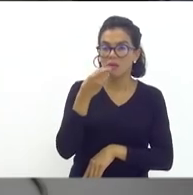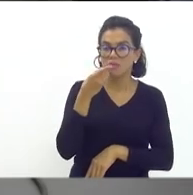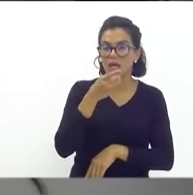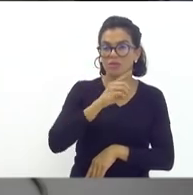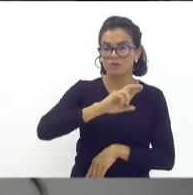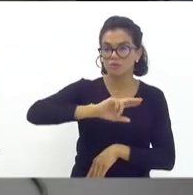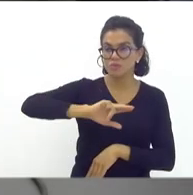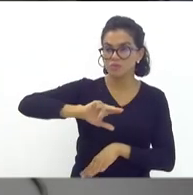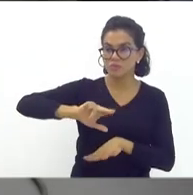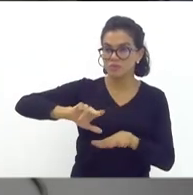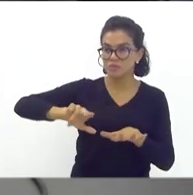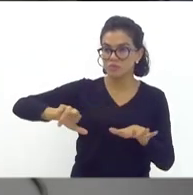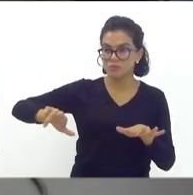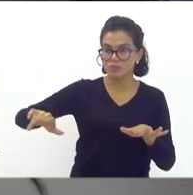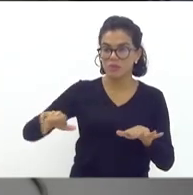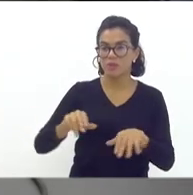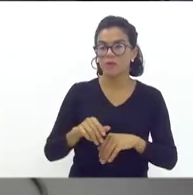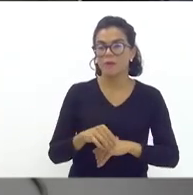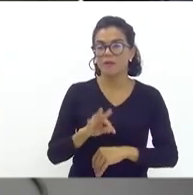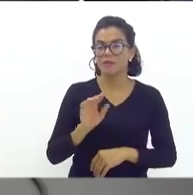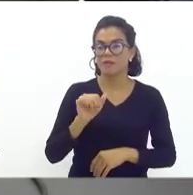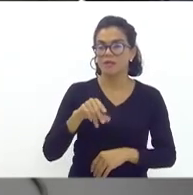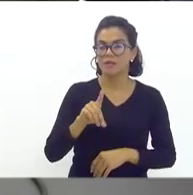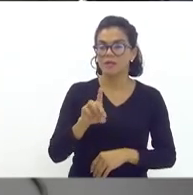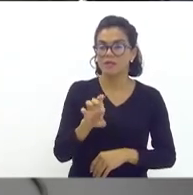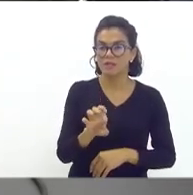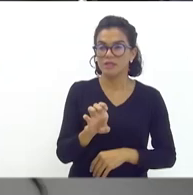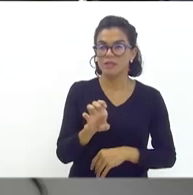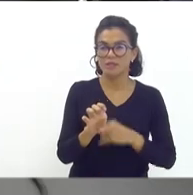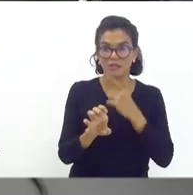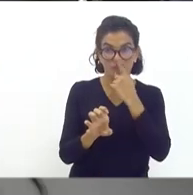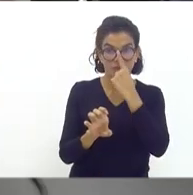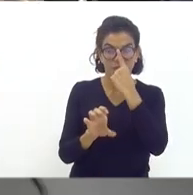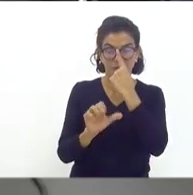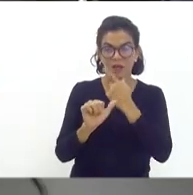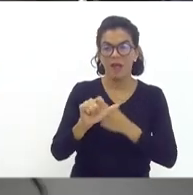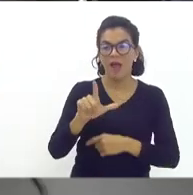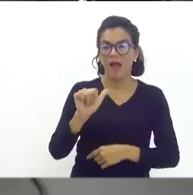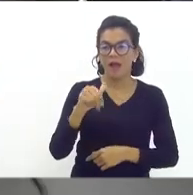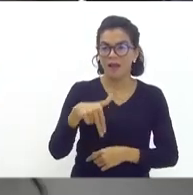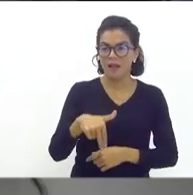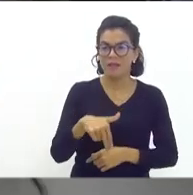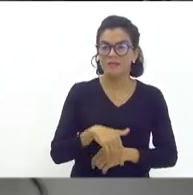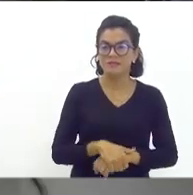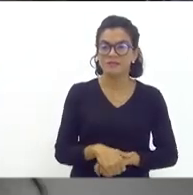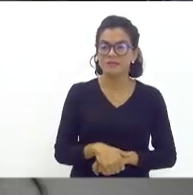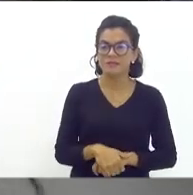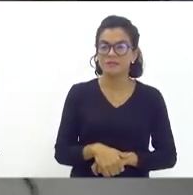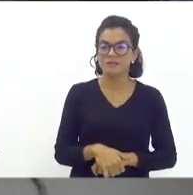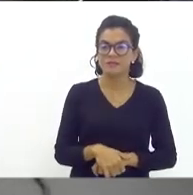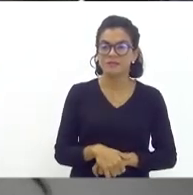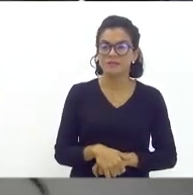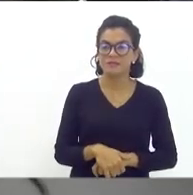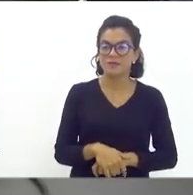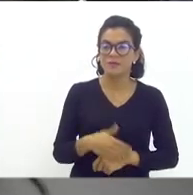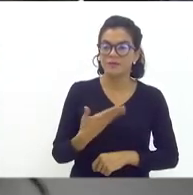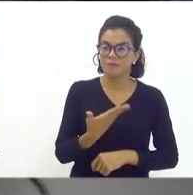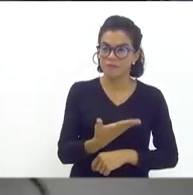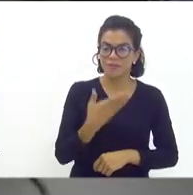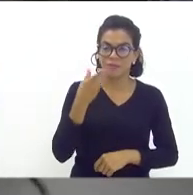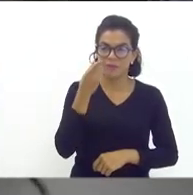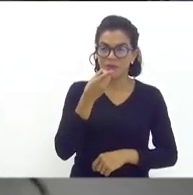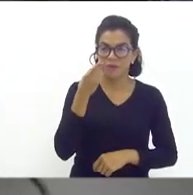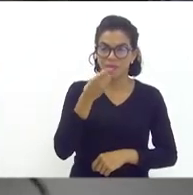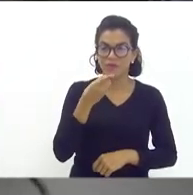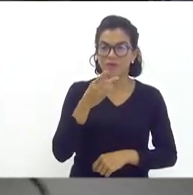Rangel de Vieira né E ela e o nosso Deputado